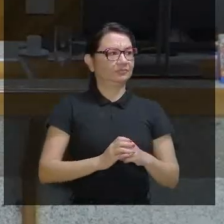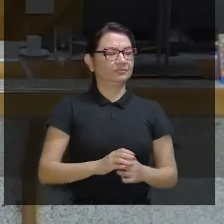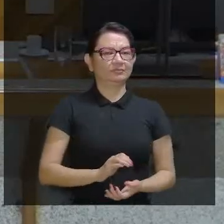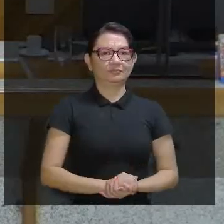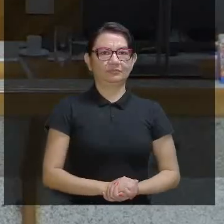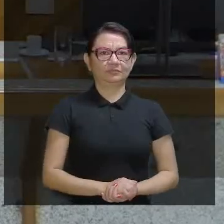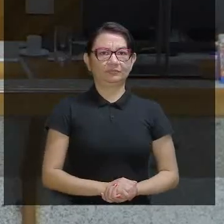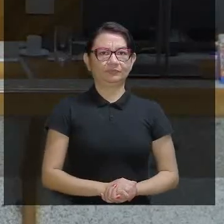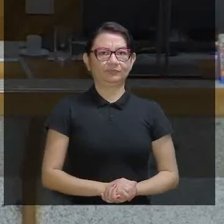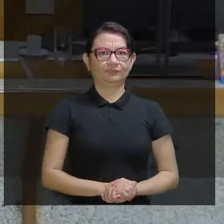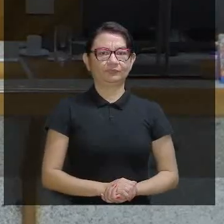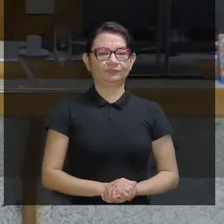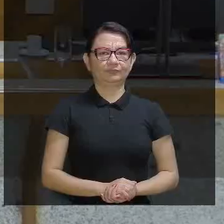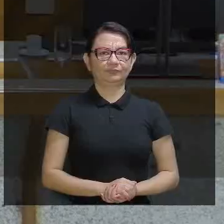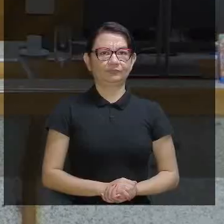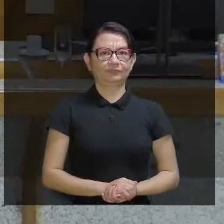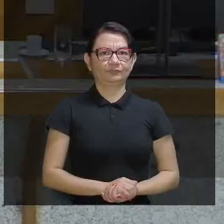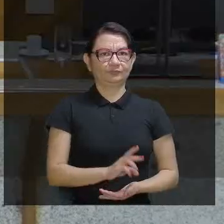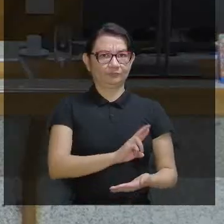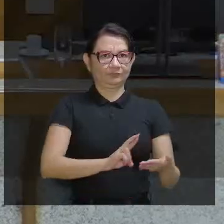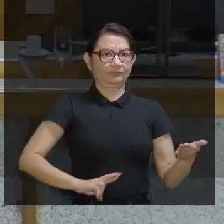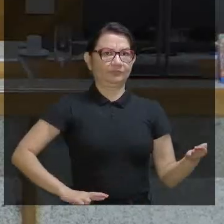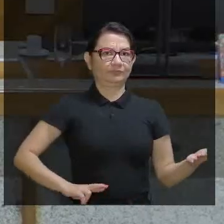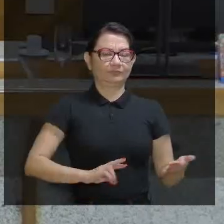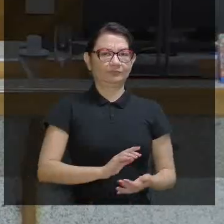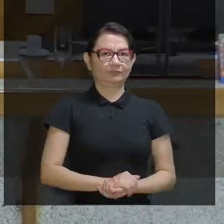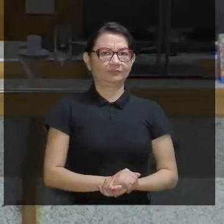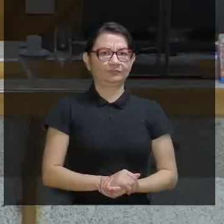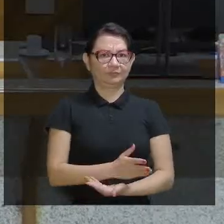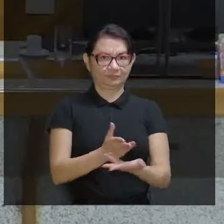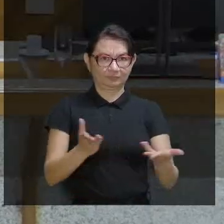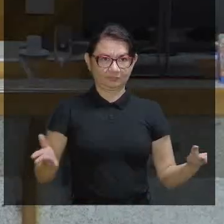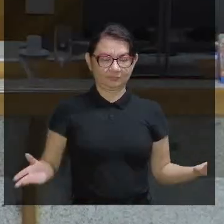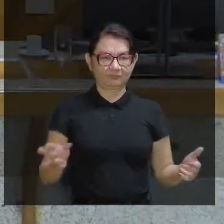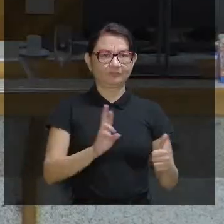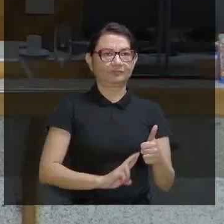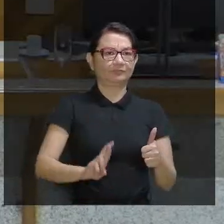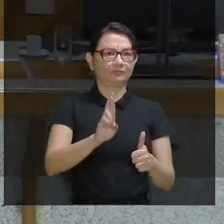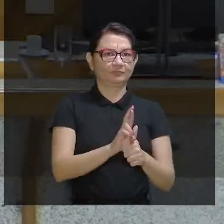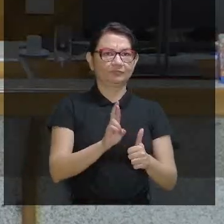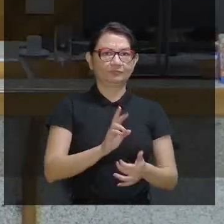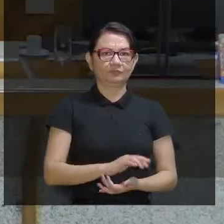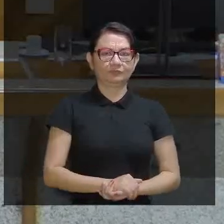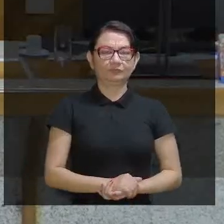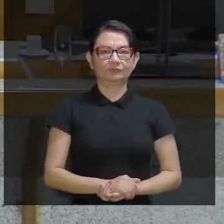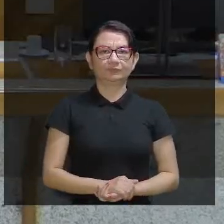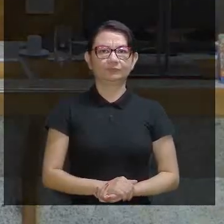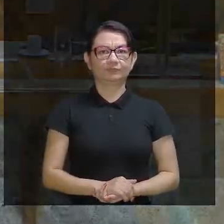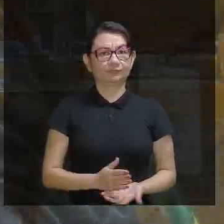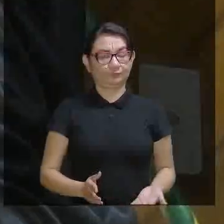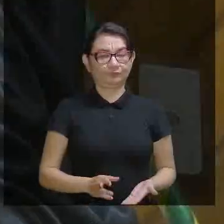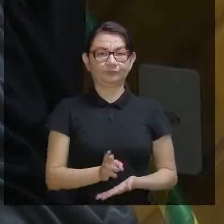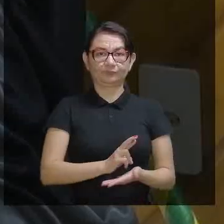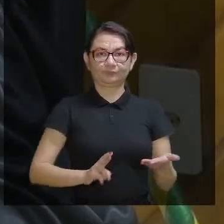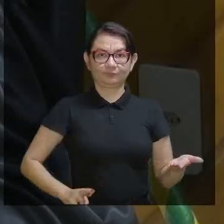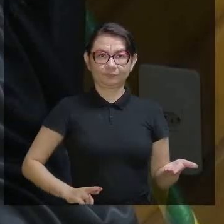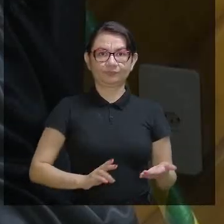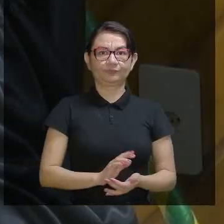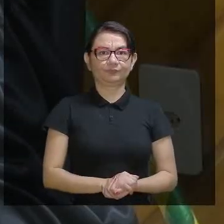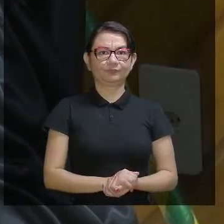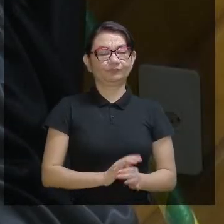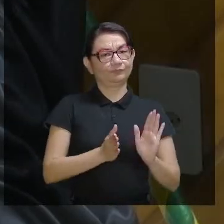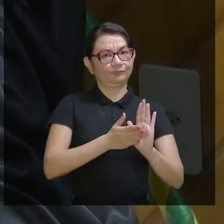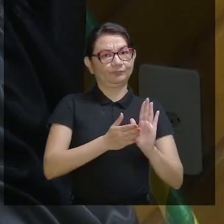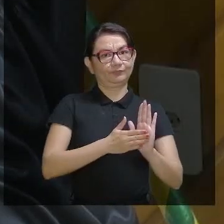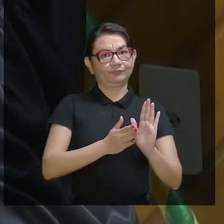do Amapá. Passo ao relatório. Eminentes pares, senhora Procuradora Regional Eleitoral, conforme relatado, trata-se de